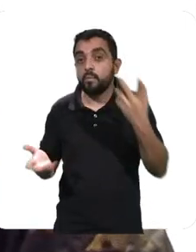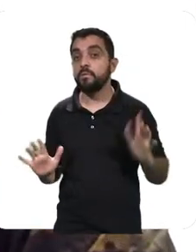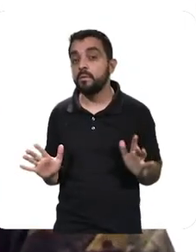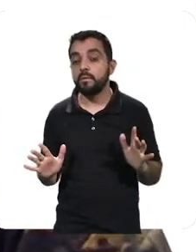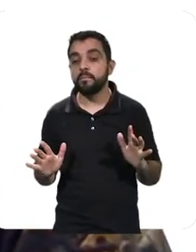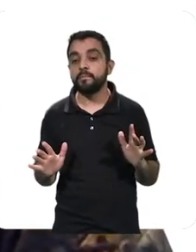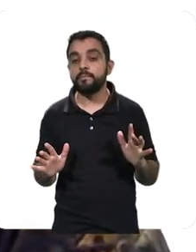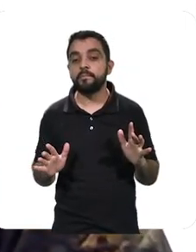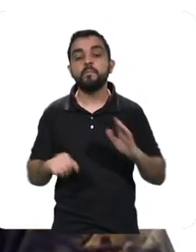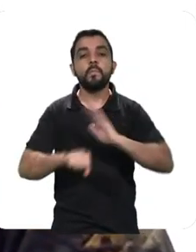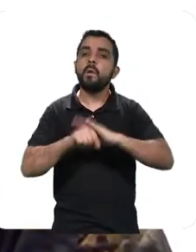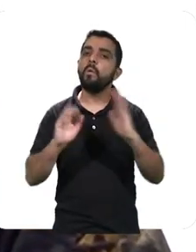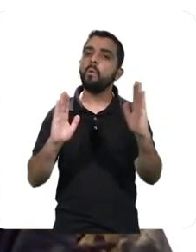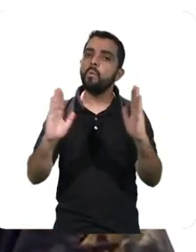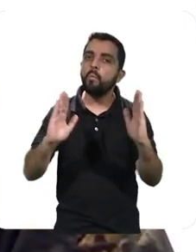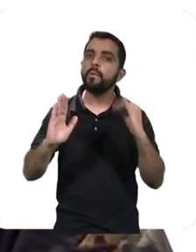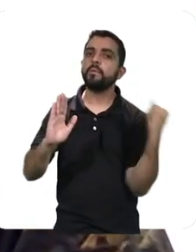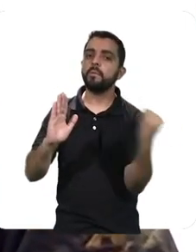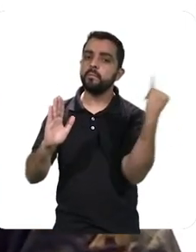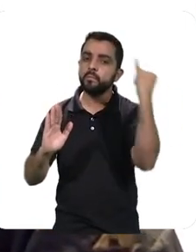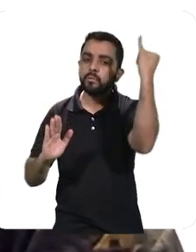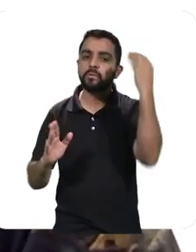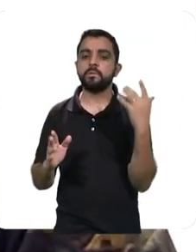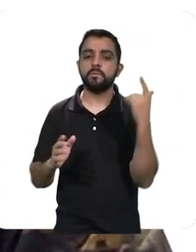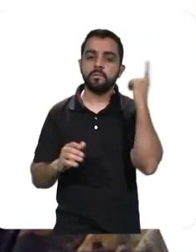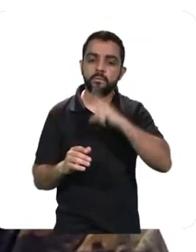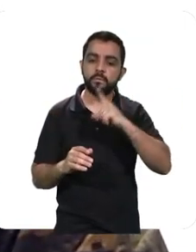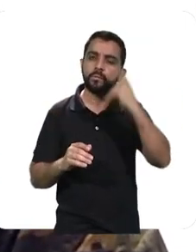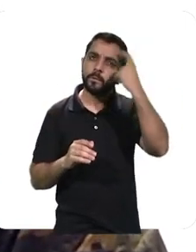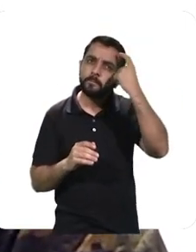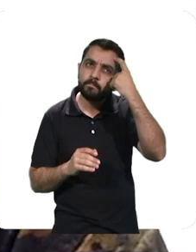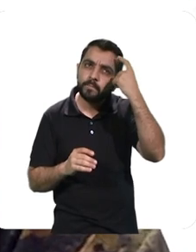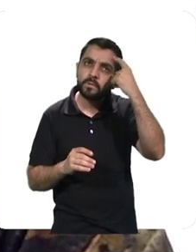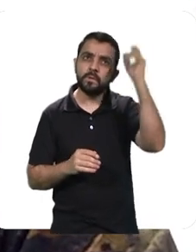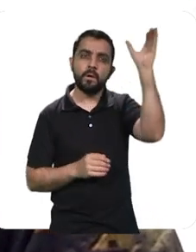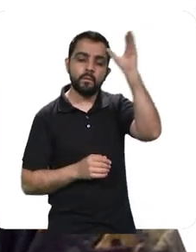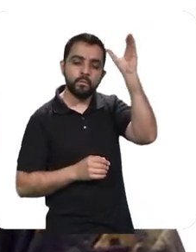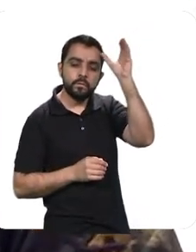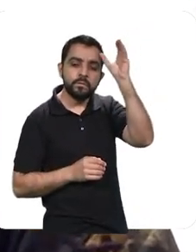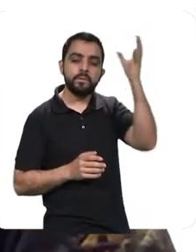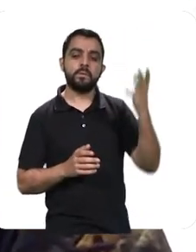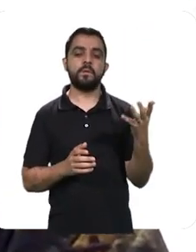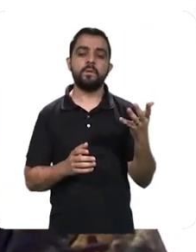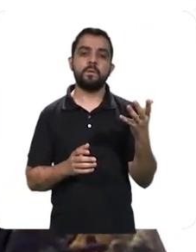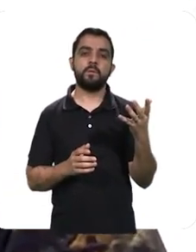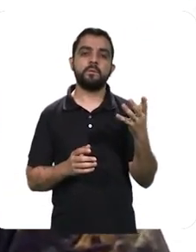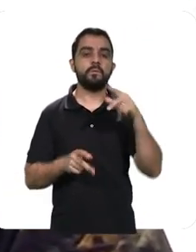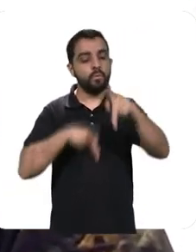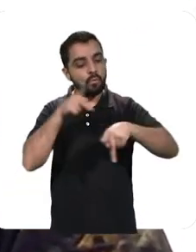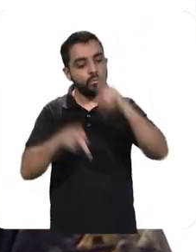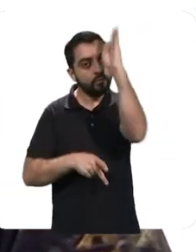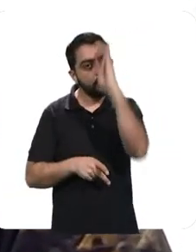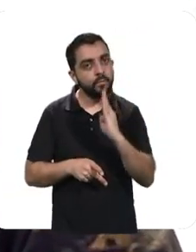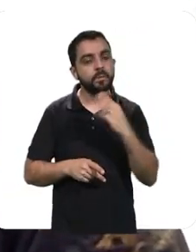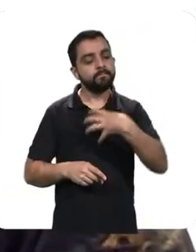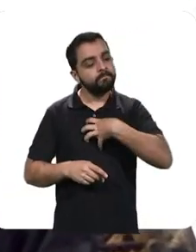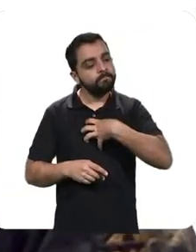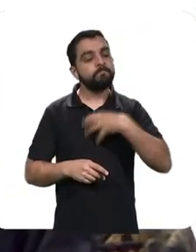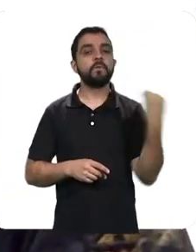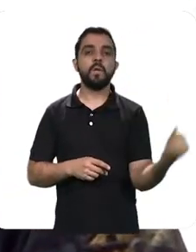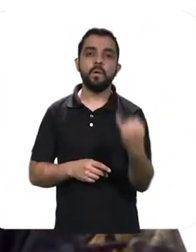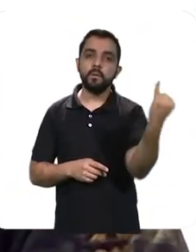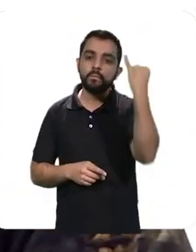mudar. Então, é uma hora importante de reflexão do povo brasileiro ver